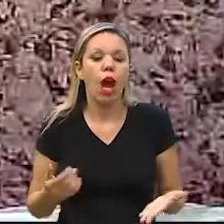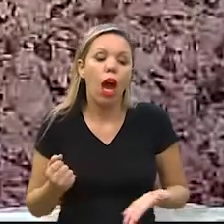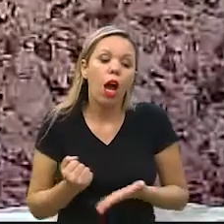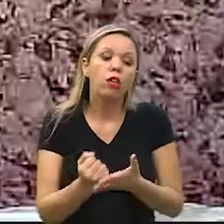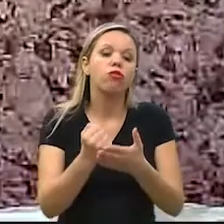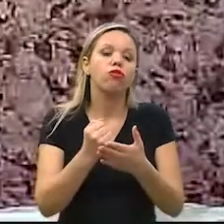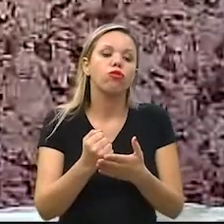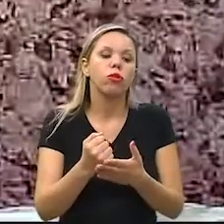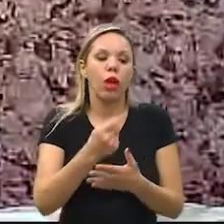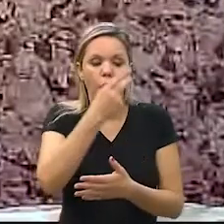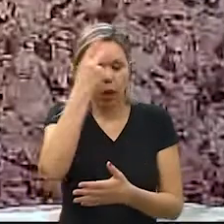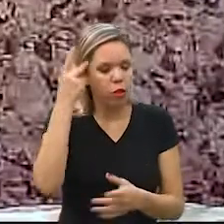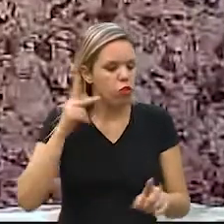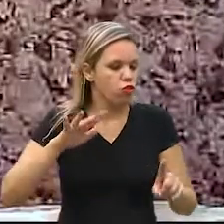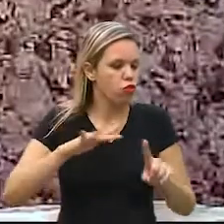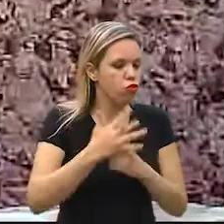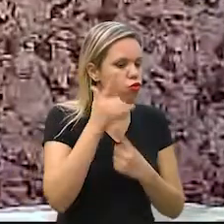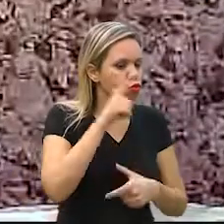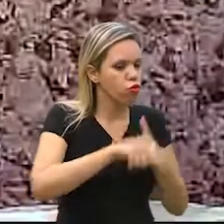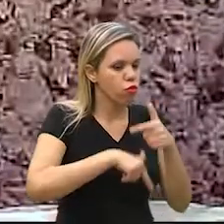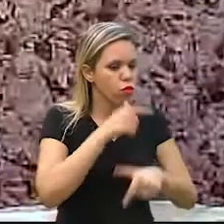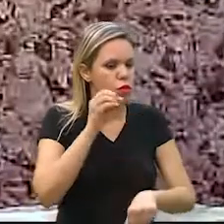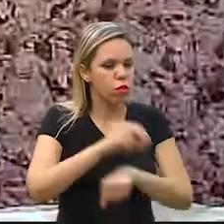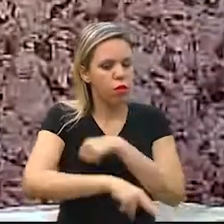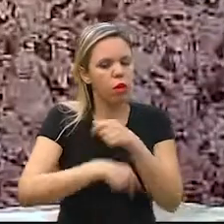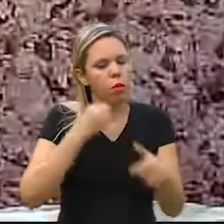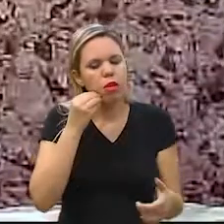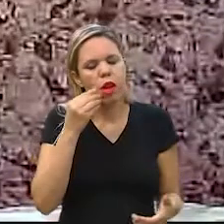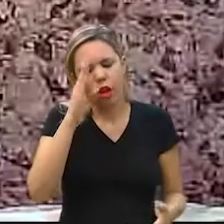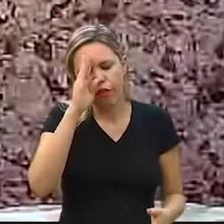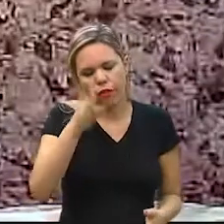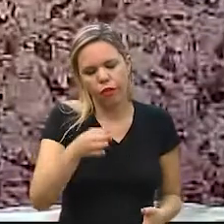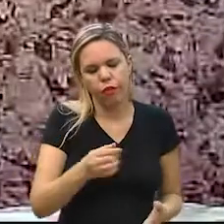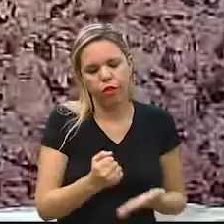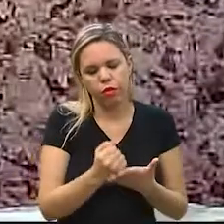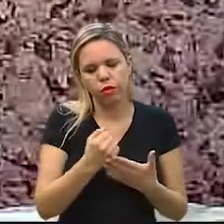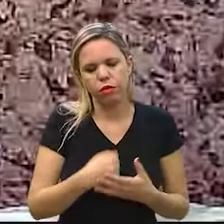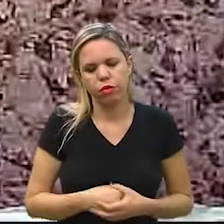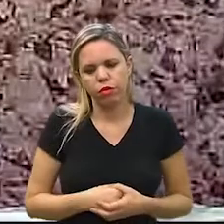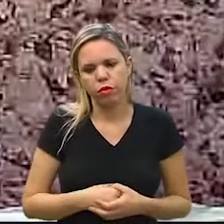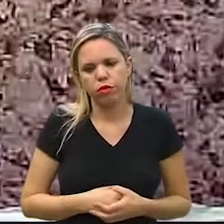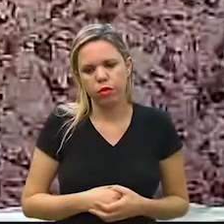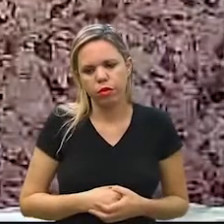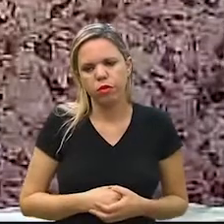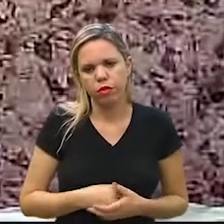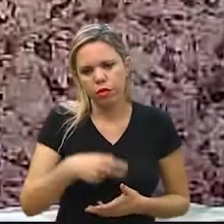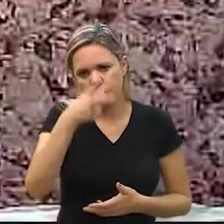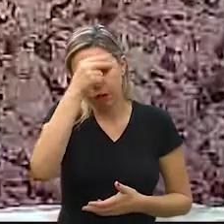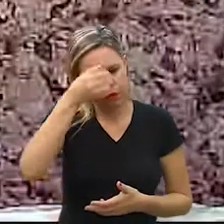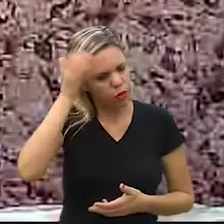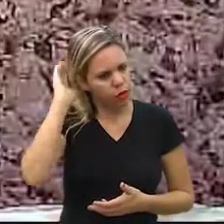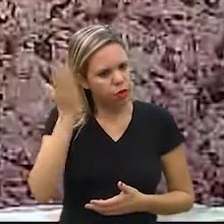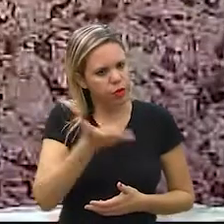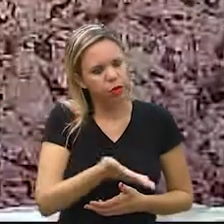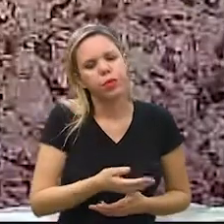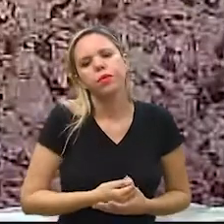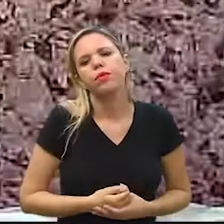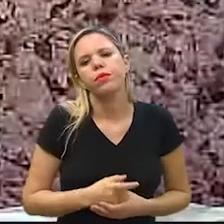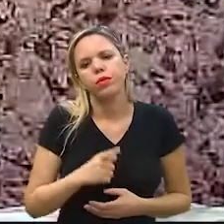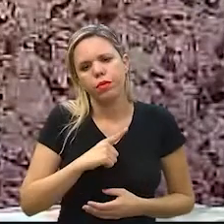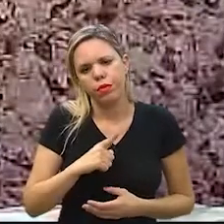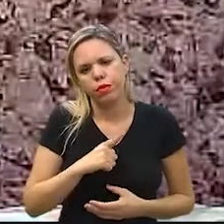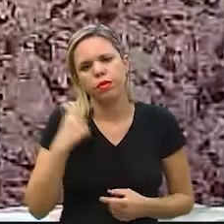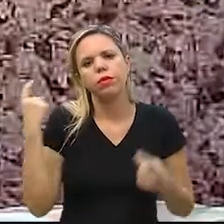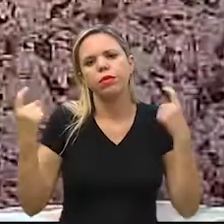cidadania pelo trabalho é fundamental. E isso o prefeito Dário tem